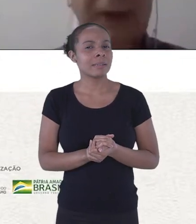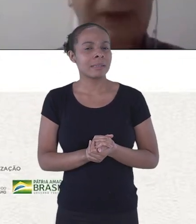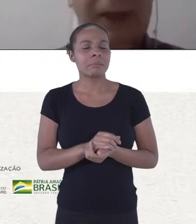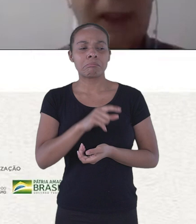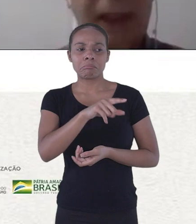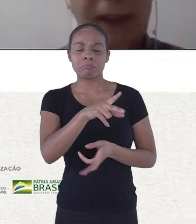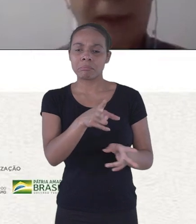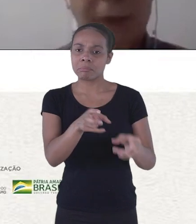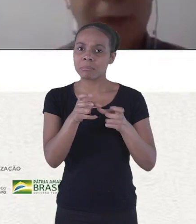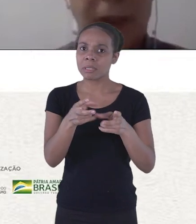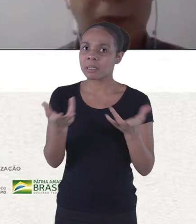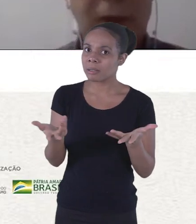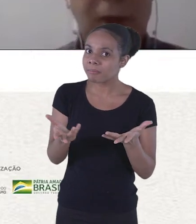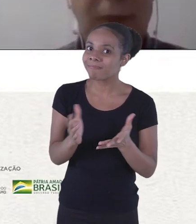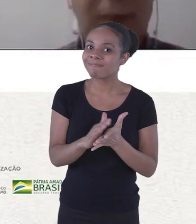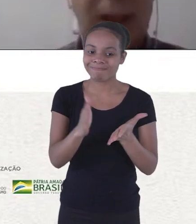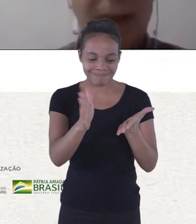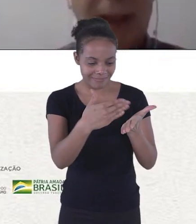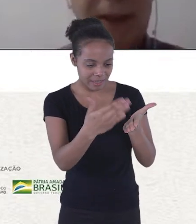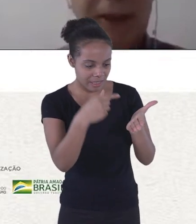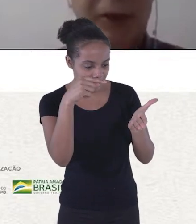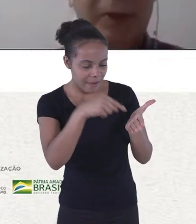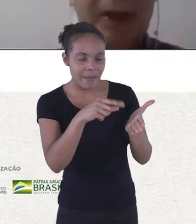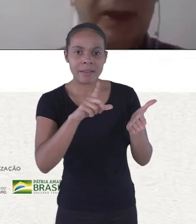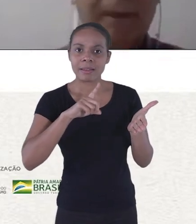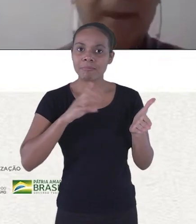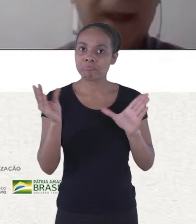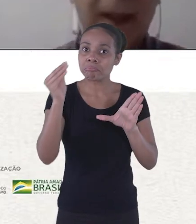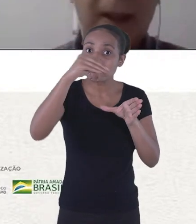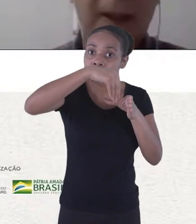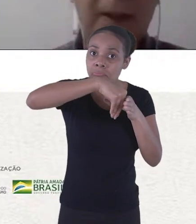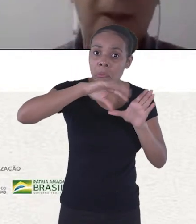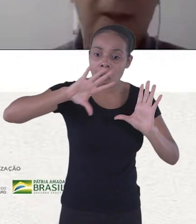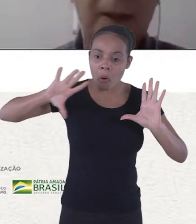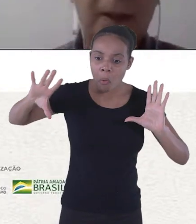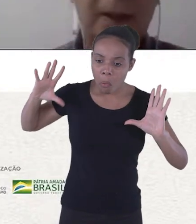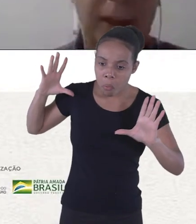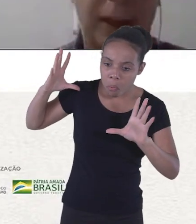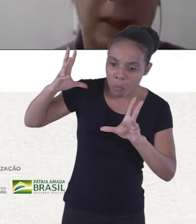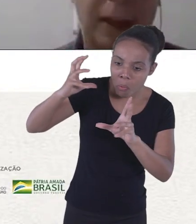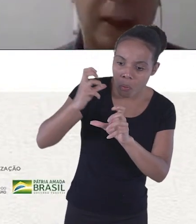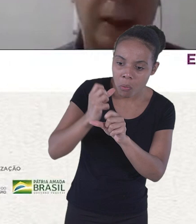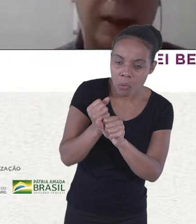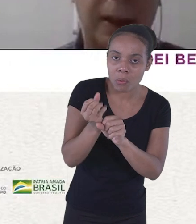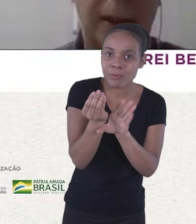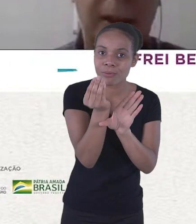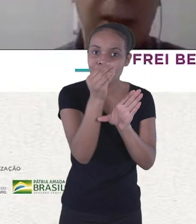a Zizi, a Alice, enfim, a sua família mais íntima. Então, realmente,